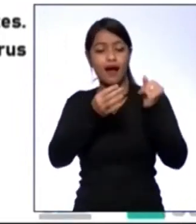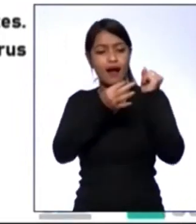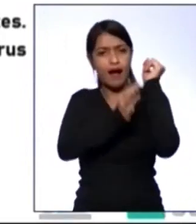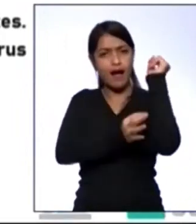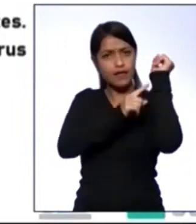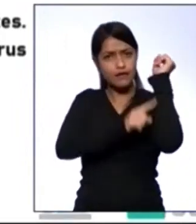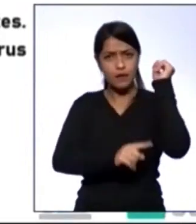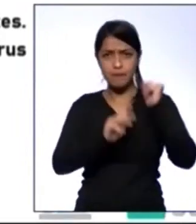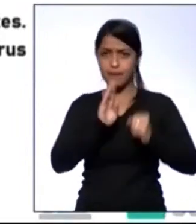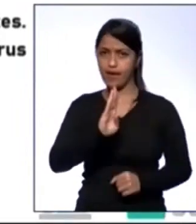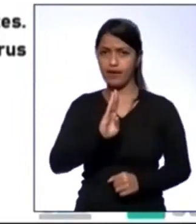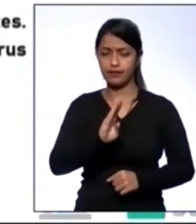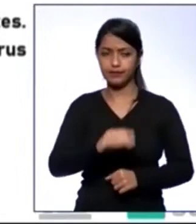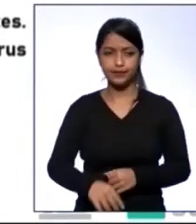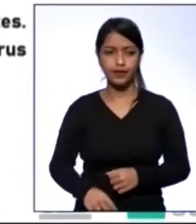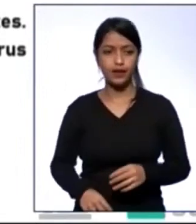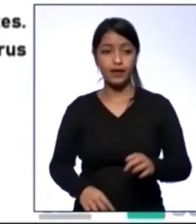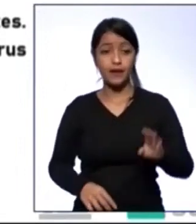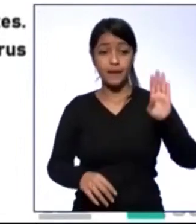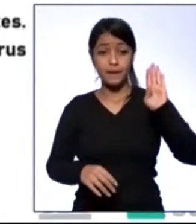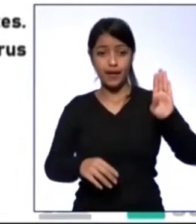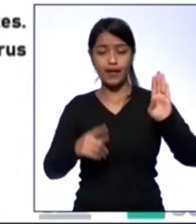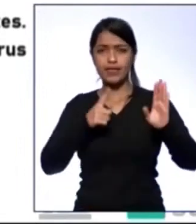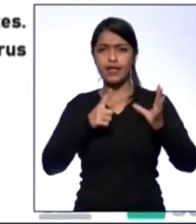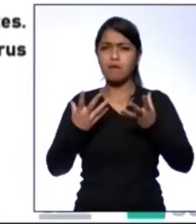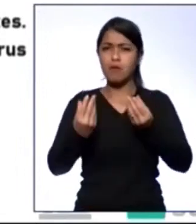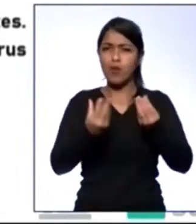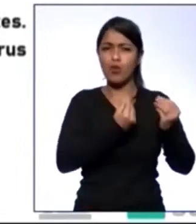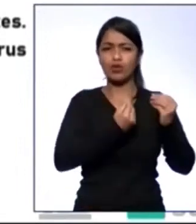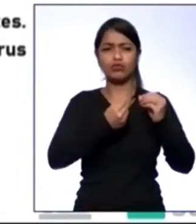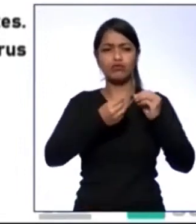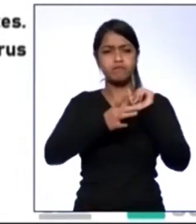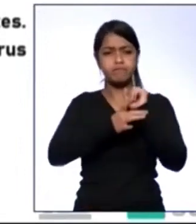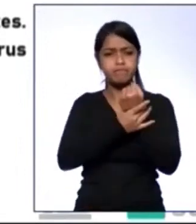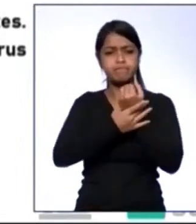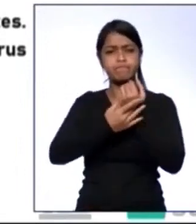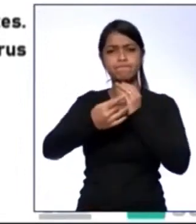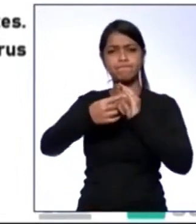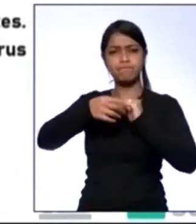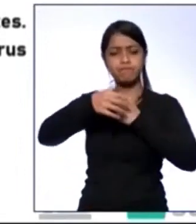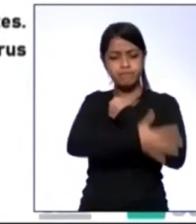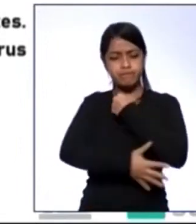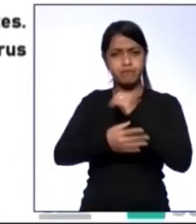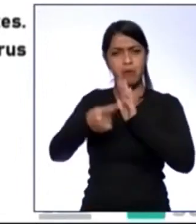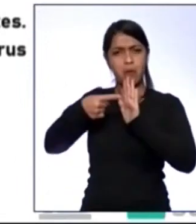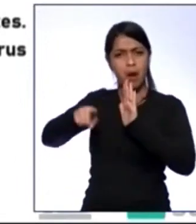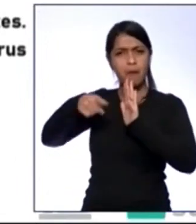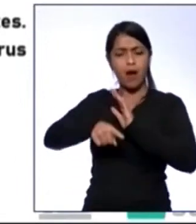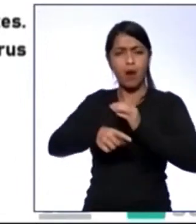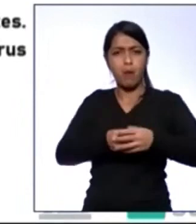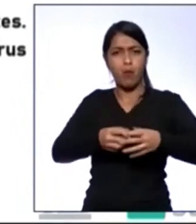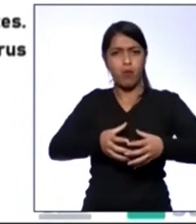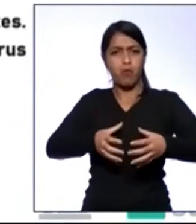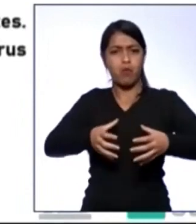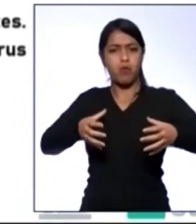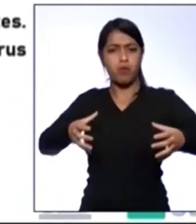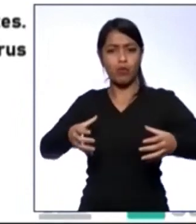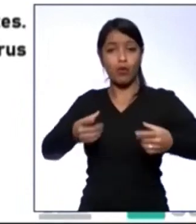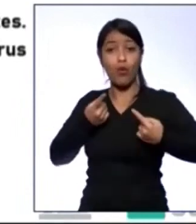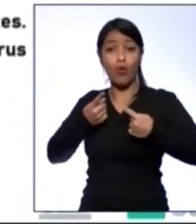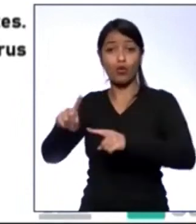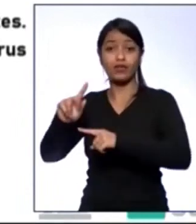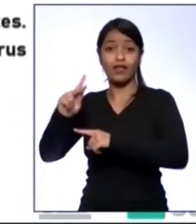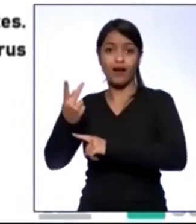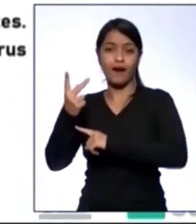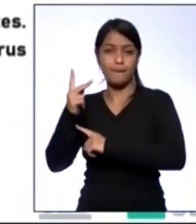B. Elevada taxa de anticorpos específicos anti-HPV circulantes. Então, em decorrência... Olha lá, vou